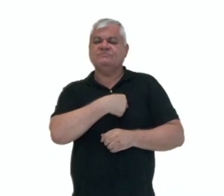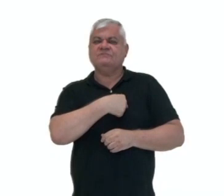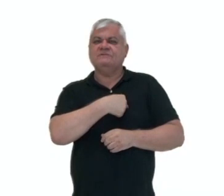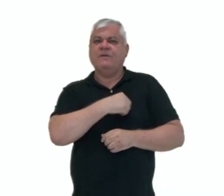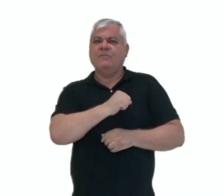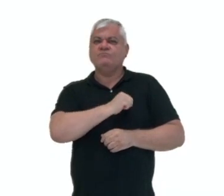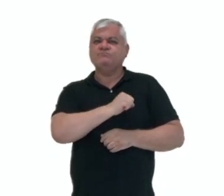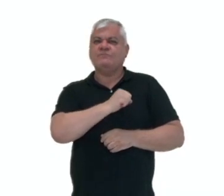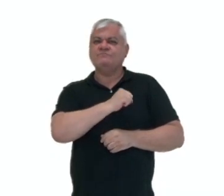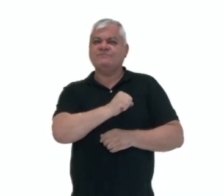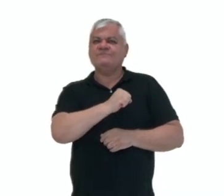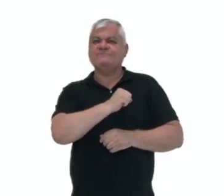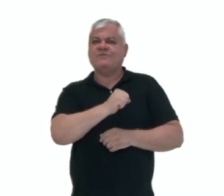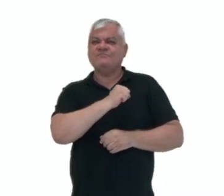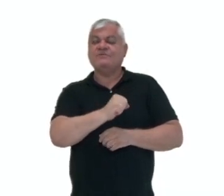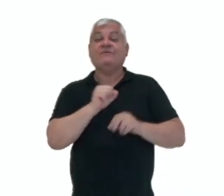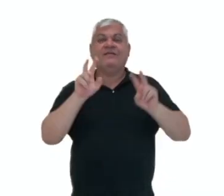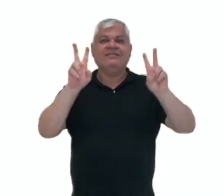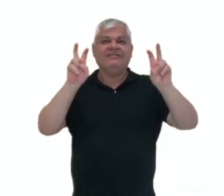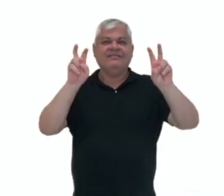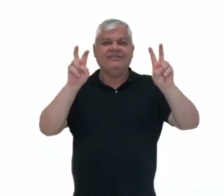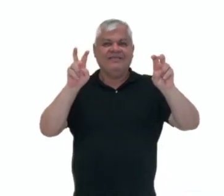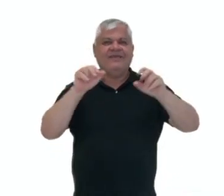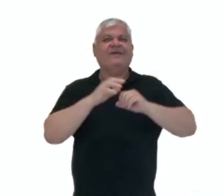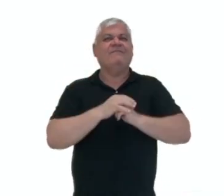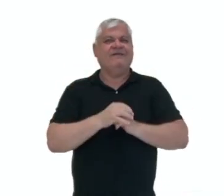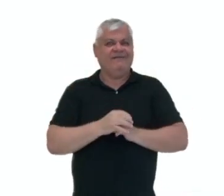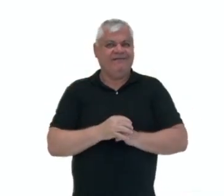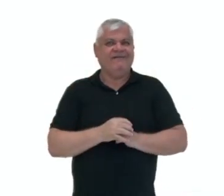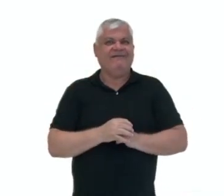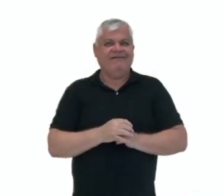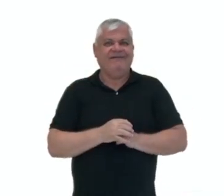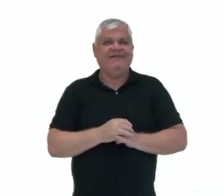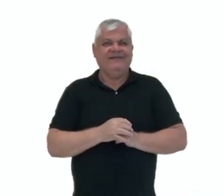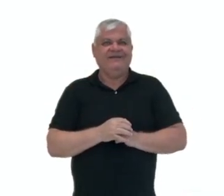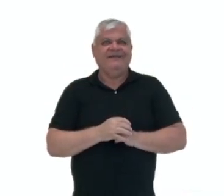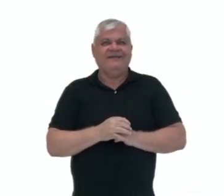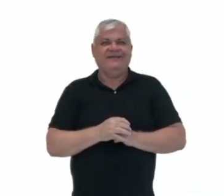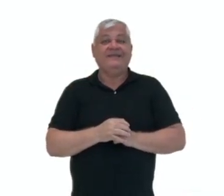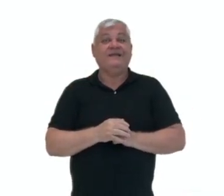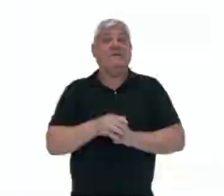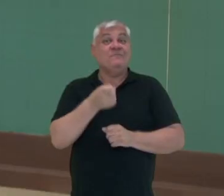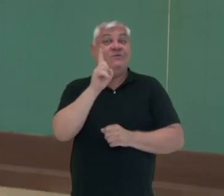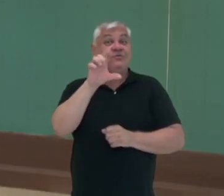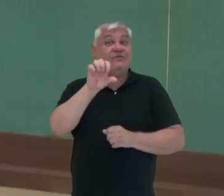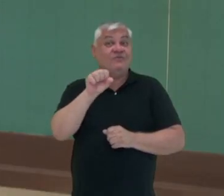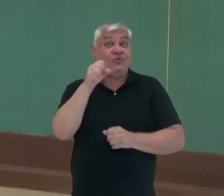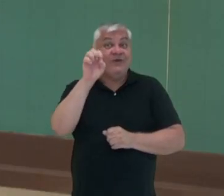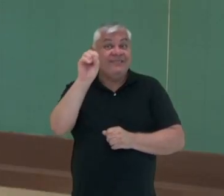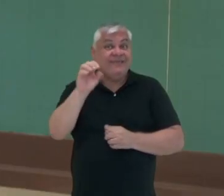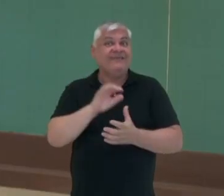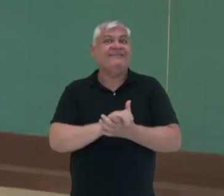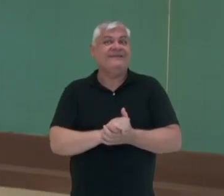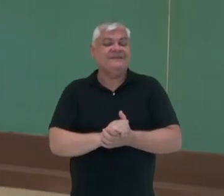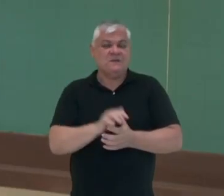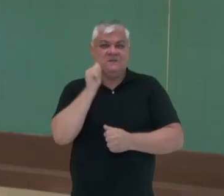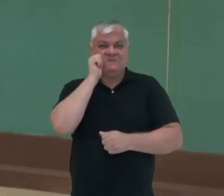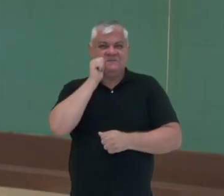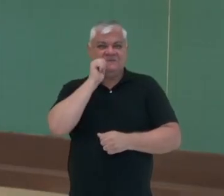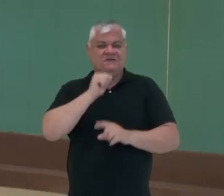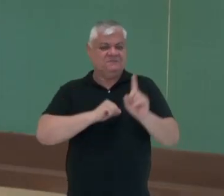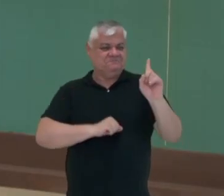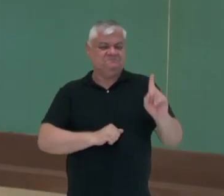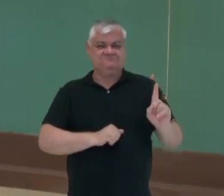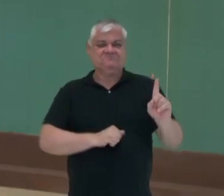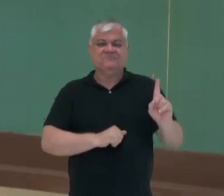abdicar do controle. Essa é a temática dessa performance. O que está acontecendo nessa performance? Nós estamos falando em 1980. A Marina está ali e